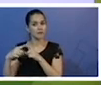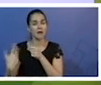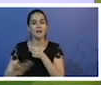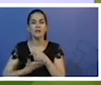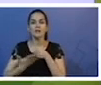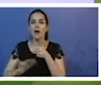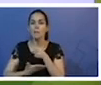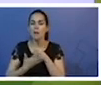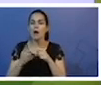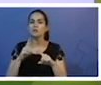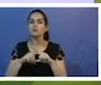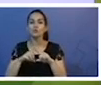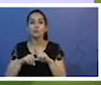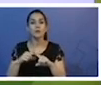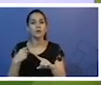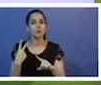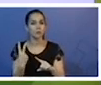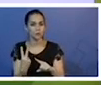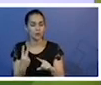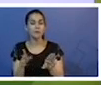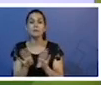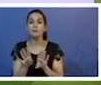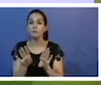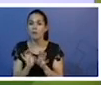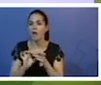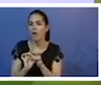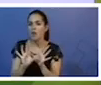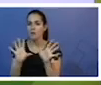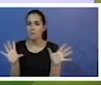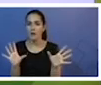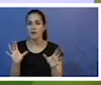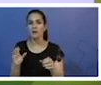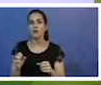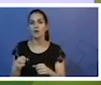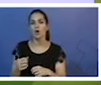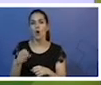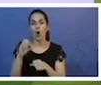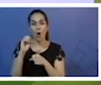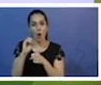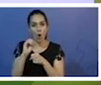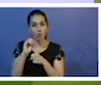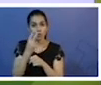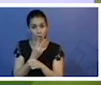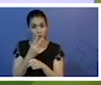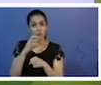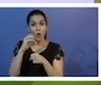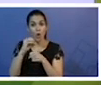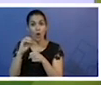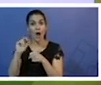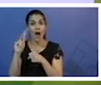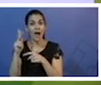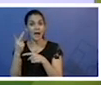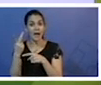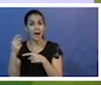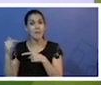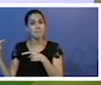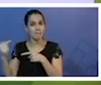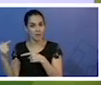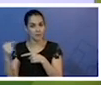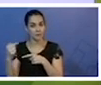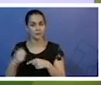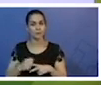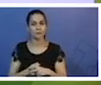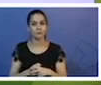né, multiplicando por esse 2 aqui dentro, também libera 2OH-. Então, agora eles estão na mesma proporção. E eles